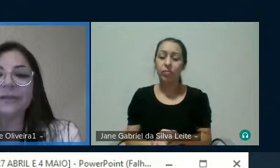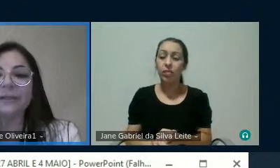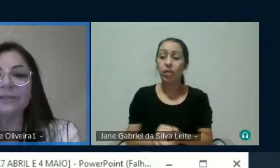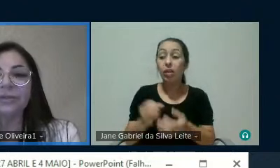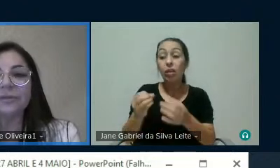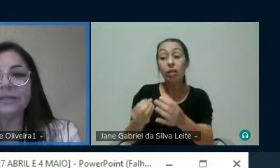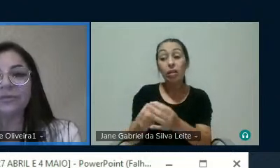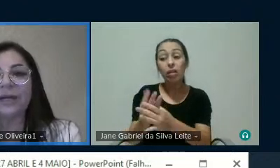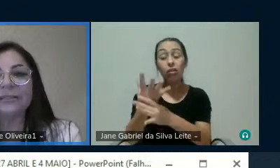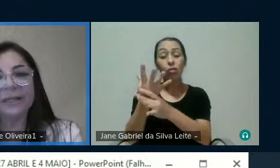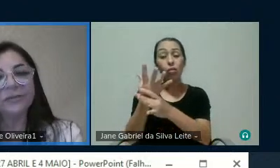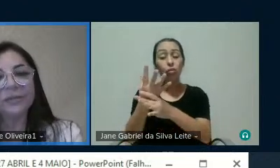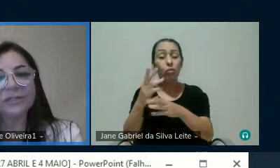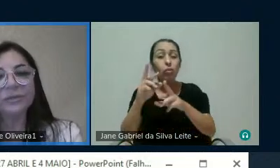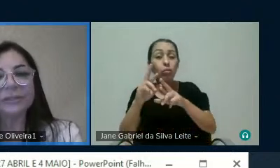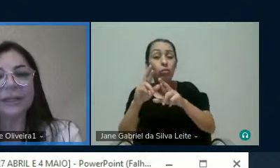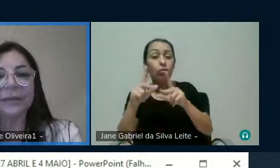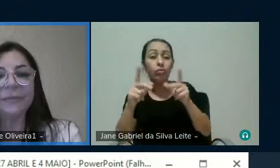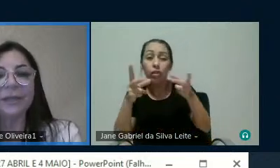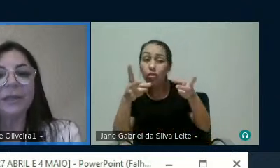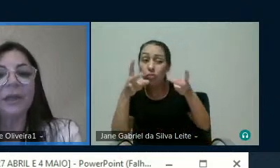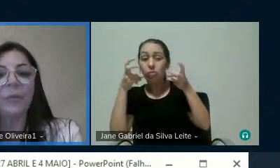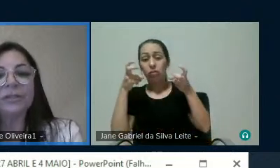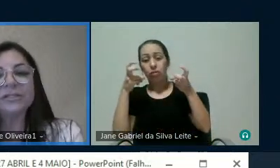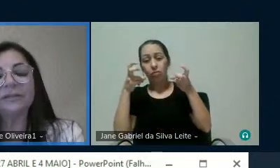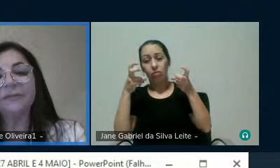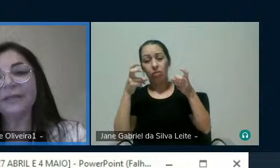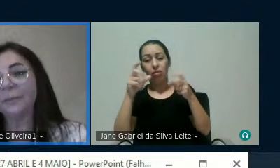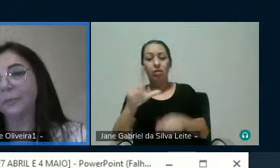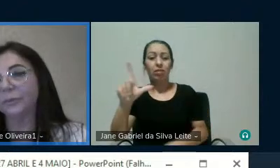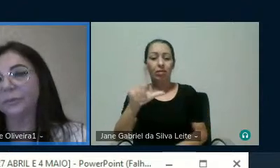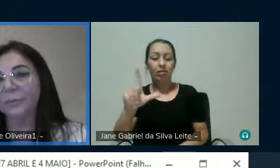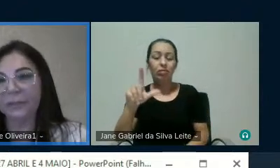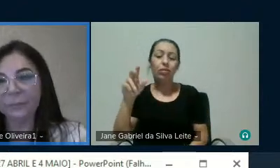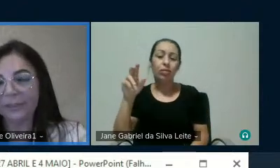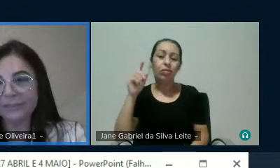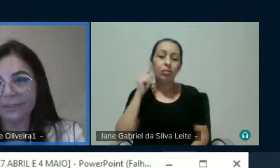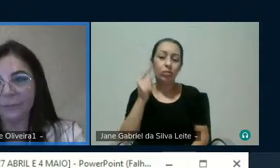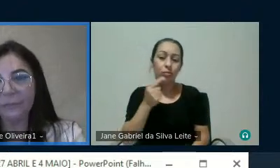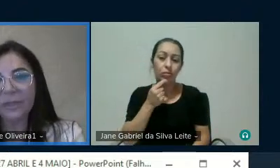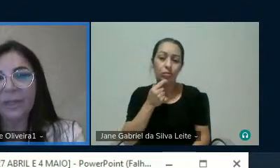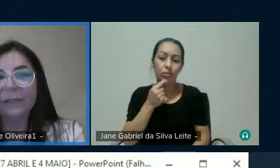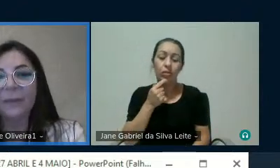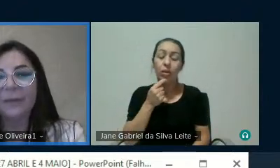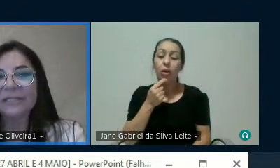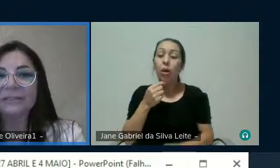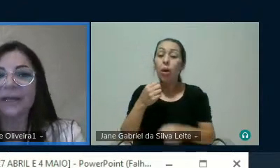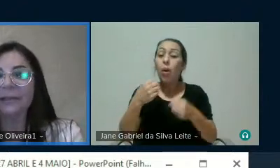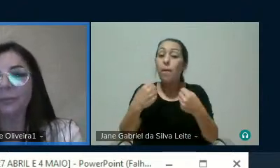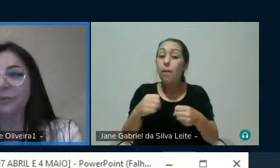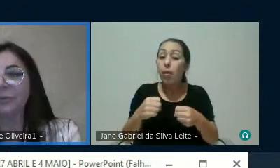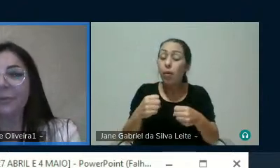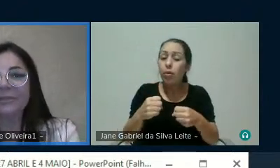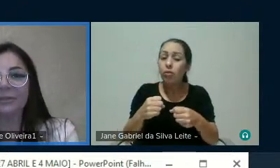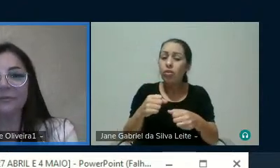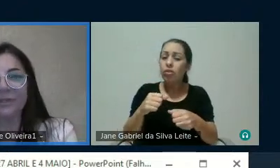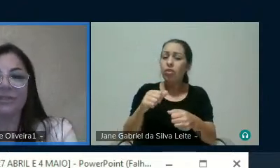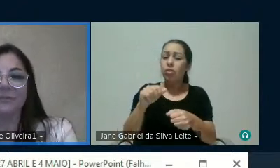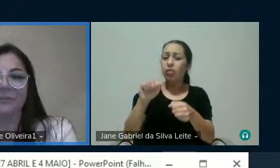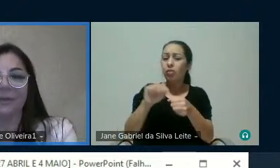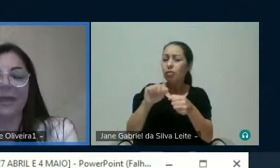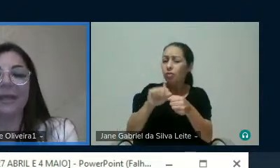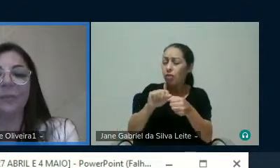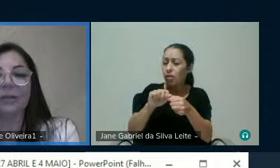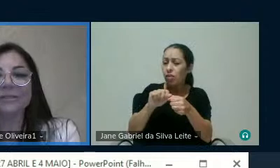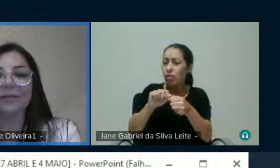possibilidade de ver, de conceituar literatura surda, né? Pode ser feita por mim, por exemplo, e apresentada por uma pessoa